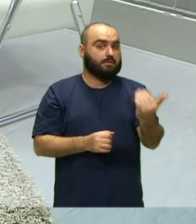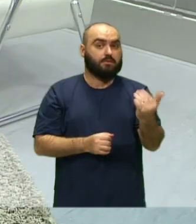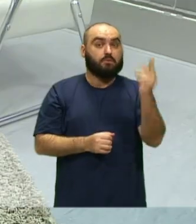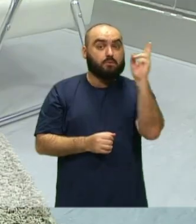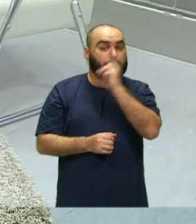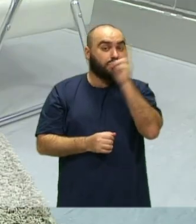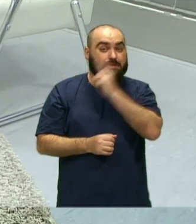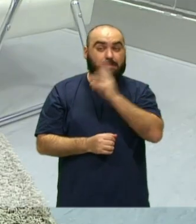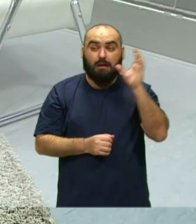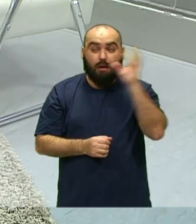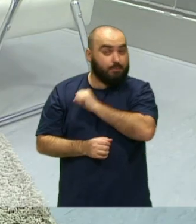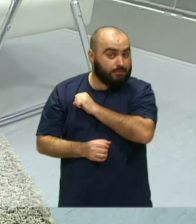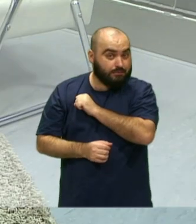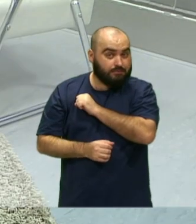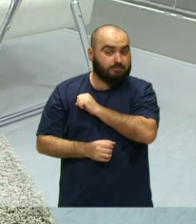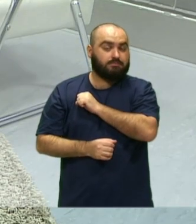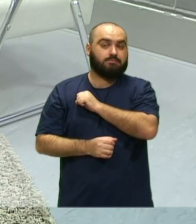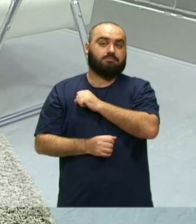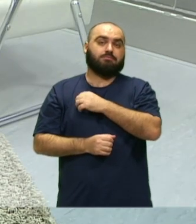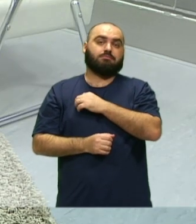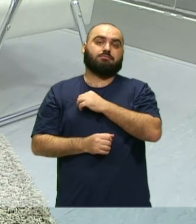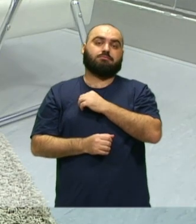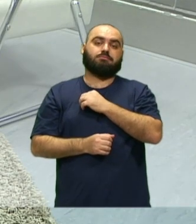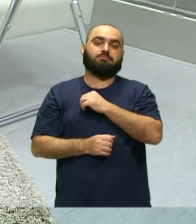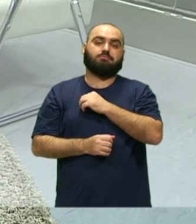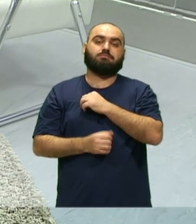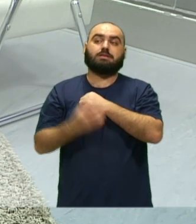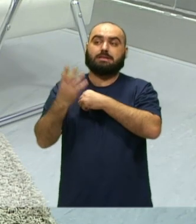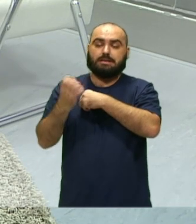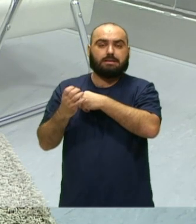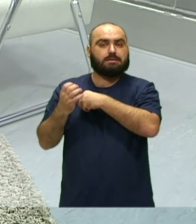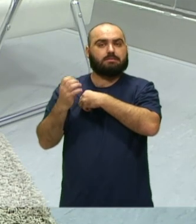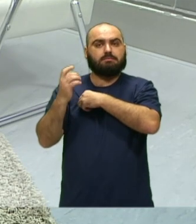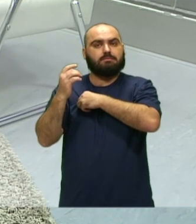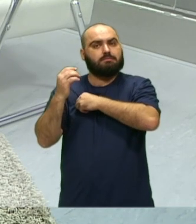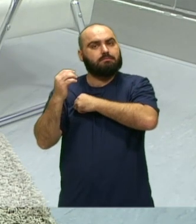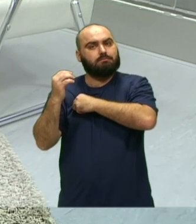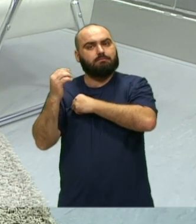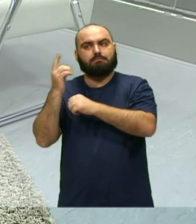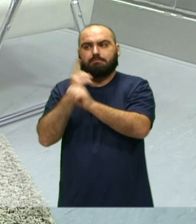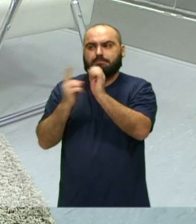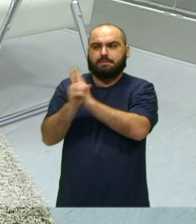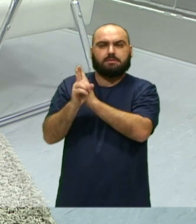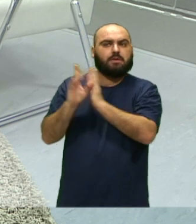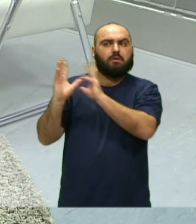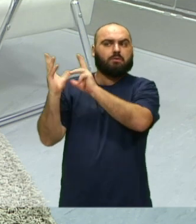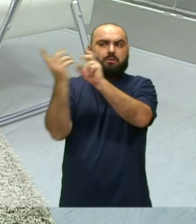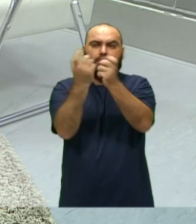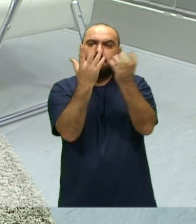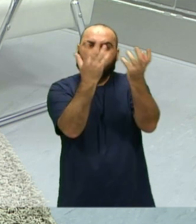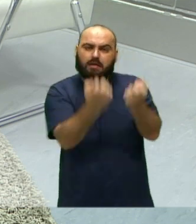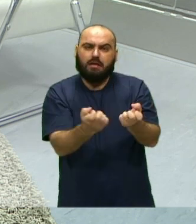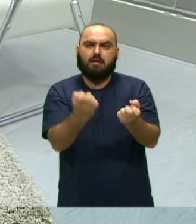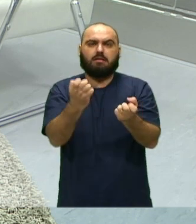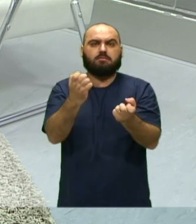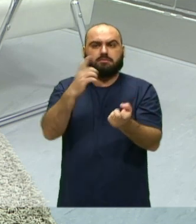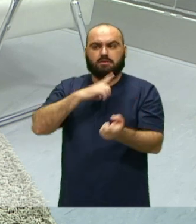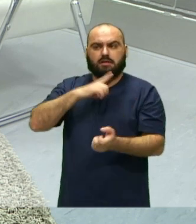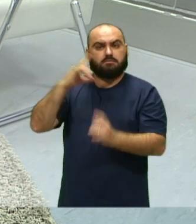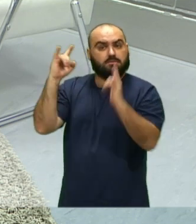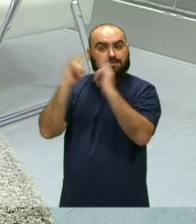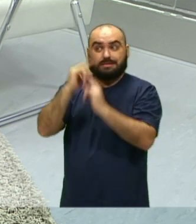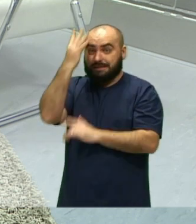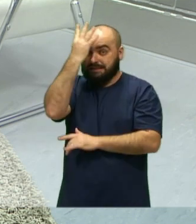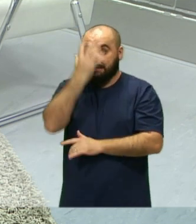urgentes, urgentíssimas. E eu quis dar prioridade, porque todo mundo precisa, todo mundo quer se adequar, todo mundo quer melhorar, tem muita entidade séria aqui no